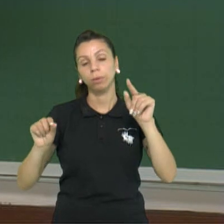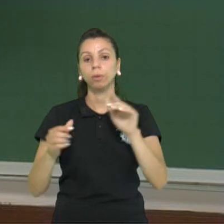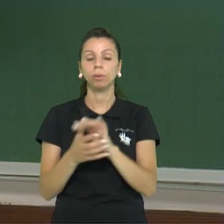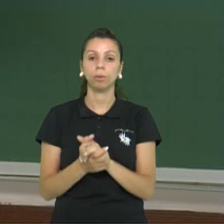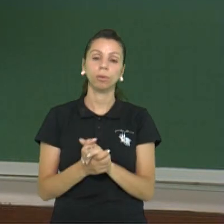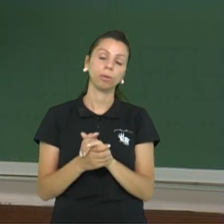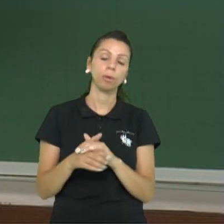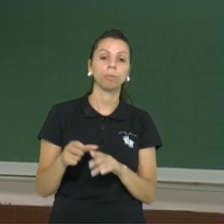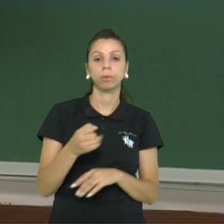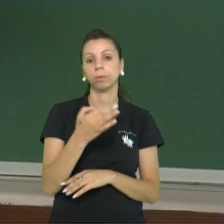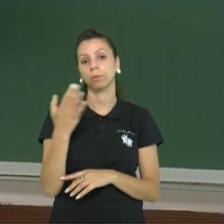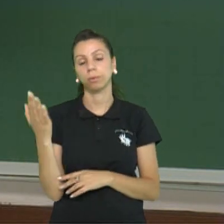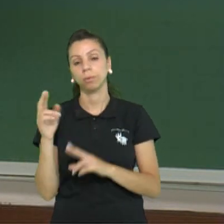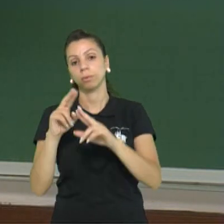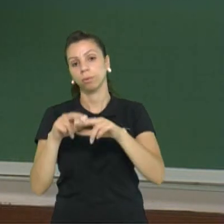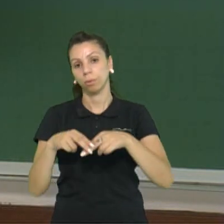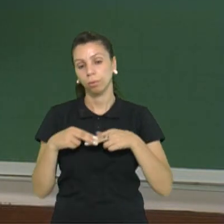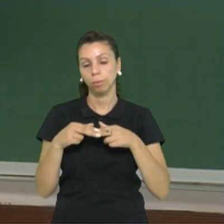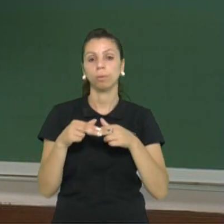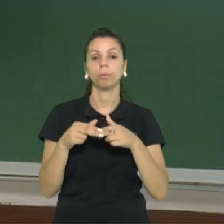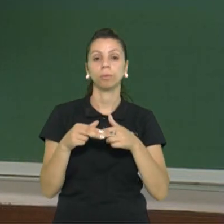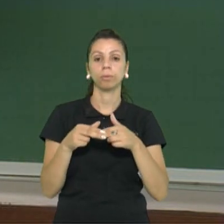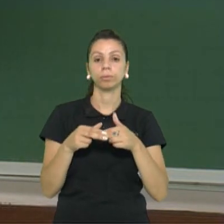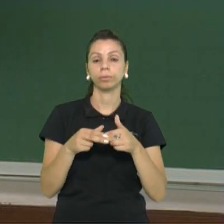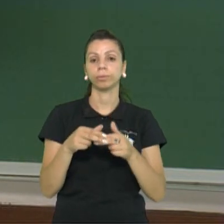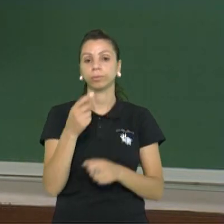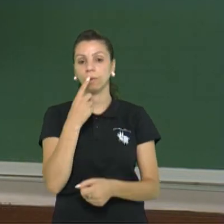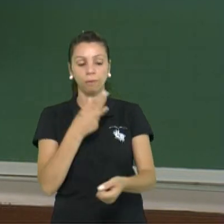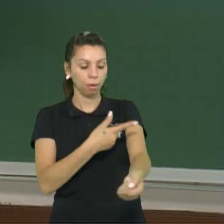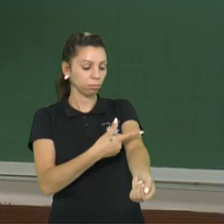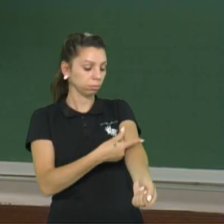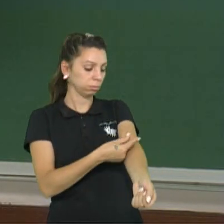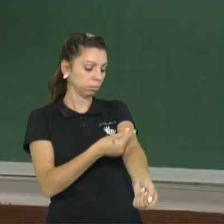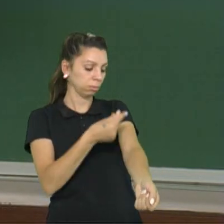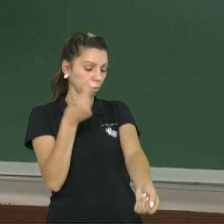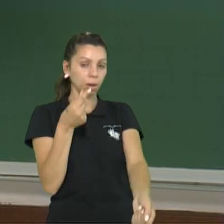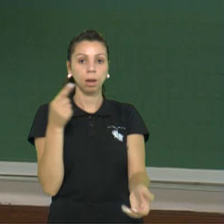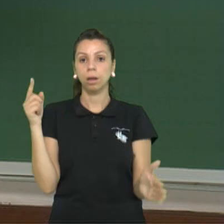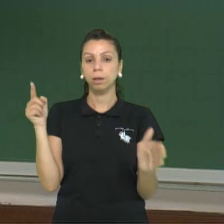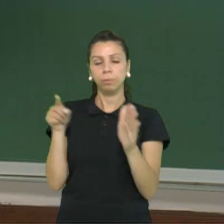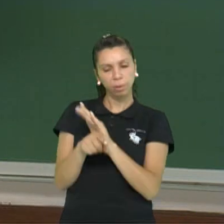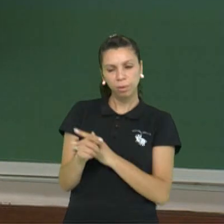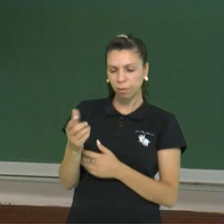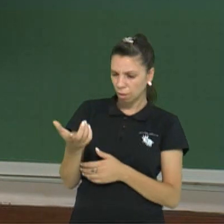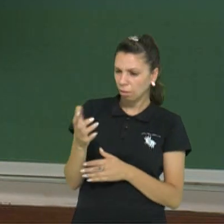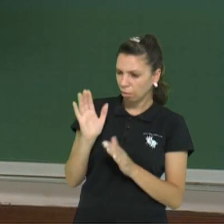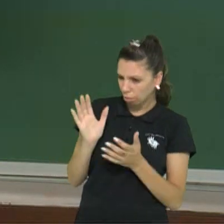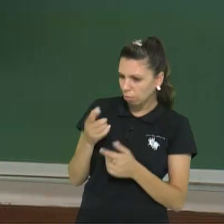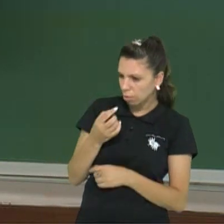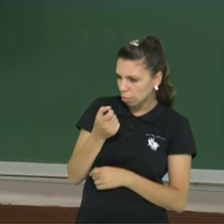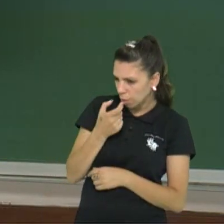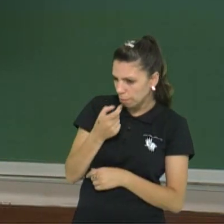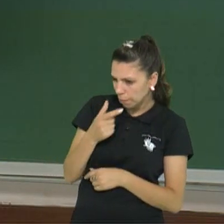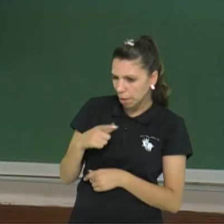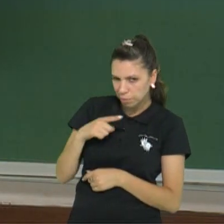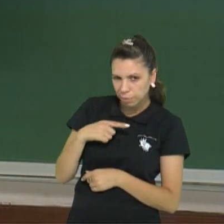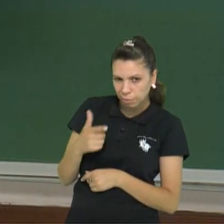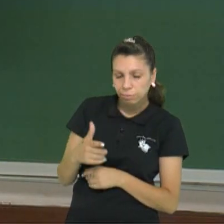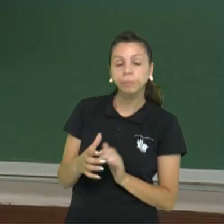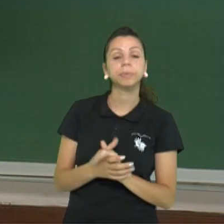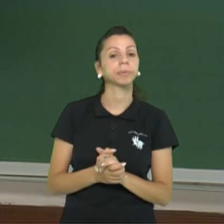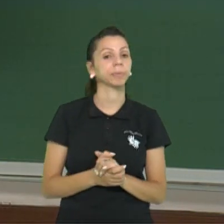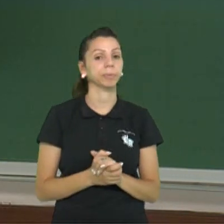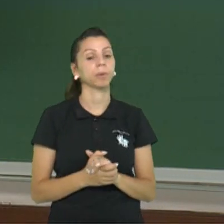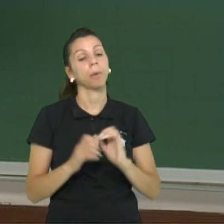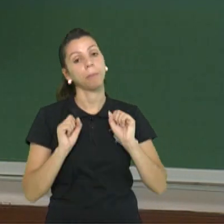em alguns exames, quando você coleta aí exame de sangue, eles perguntam se você está tomando algum medicamento ou não, né? Porque aí determinada substância